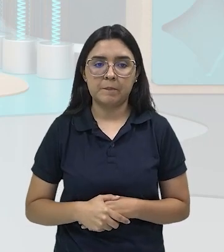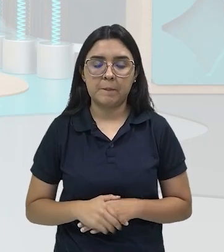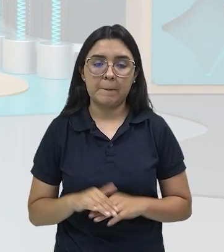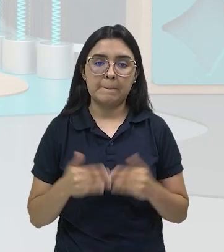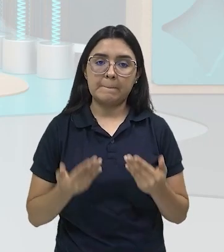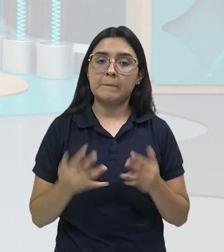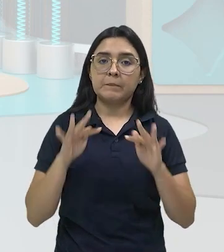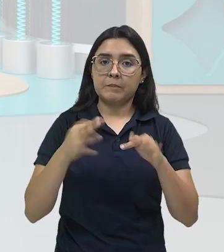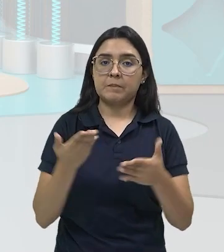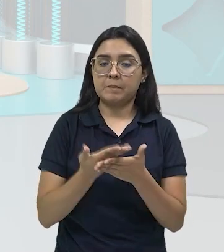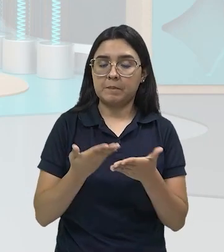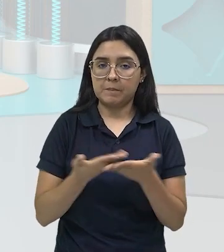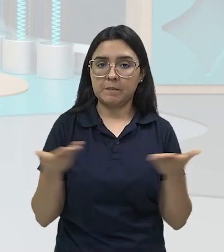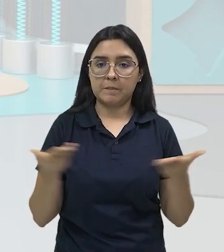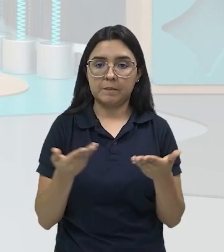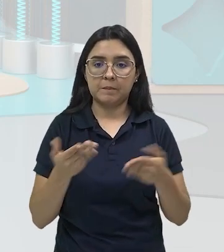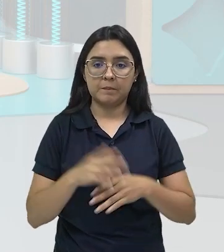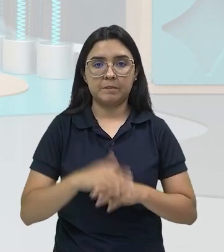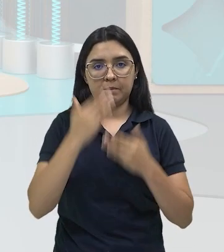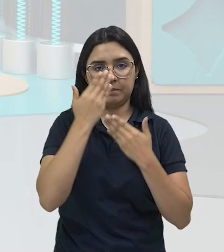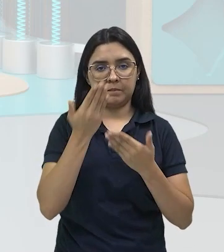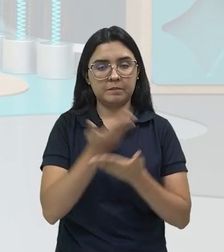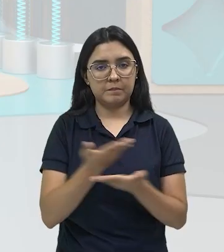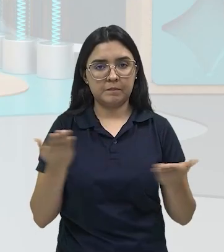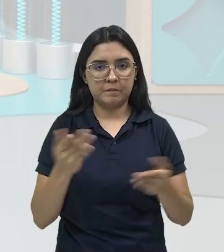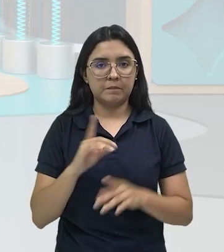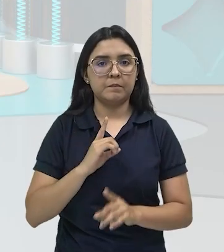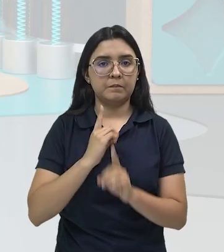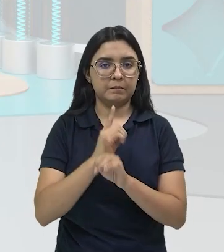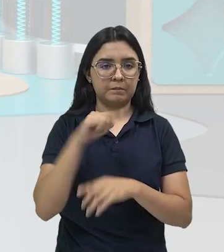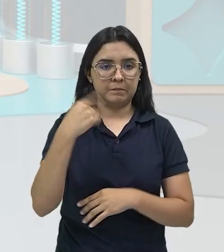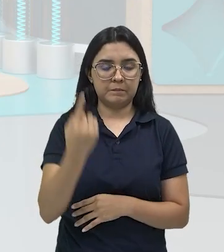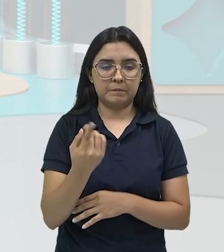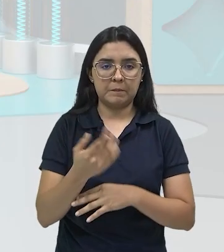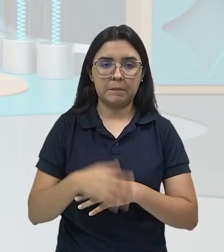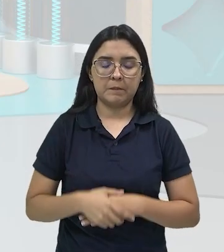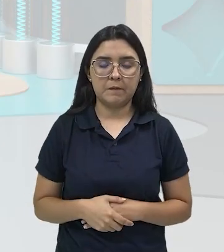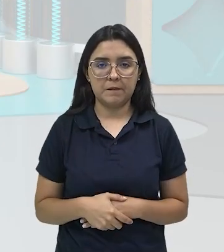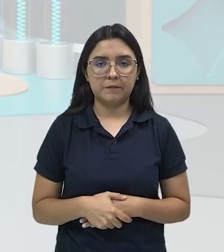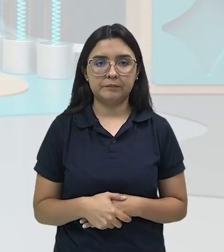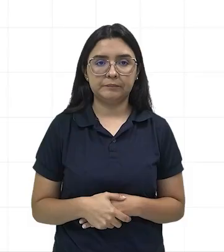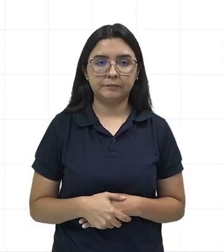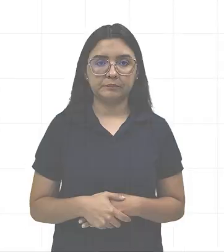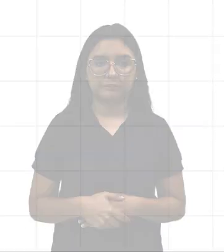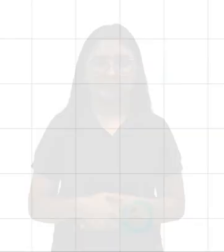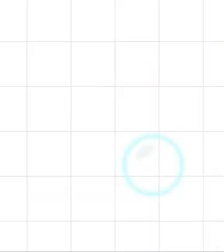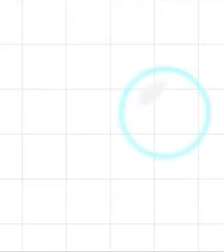explicado, vamos encerrando por aqui. Eu agradeço a todos vocês, fiquem bem e até a próxima.